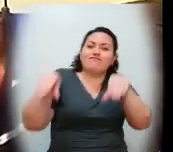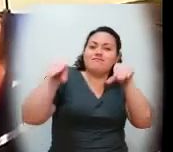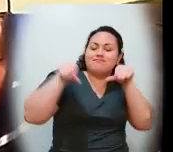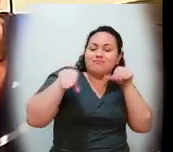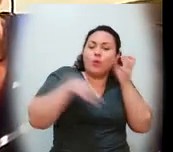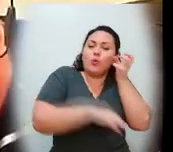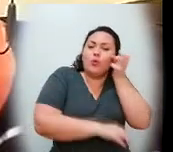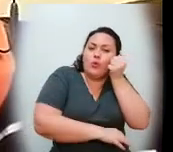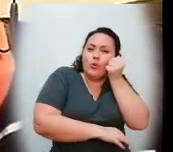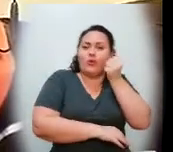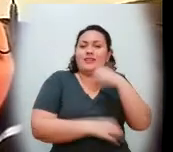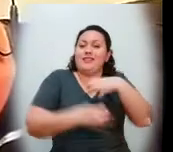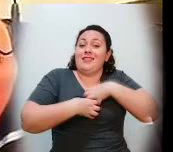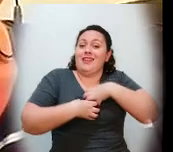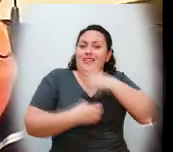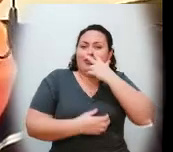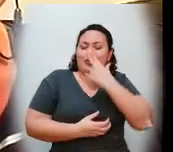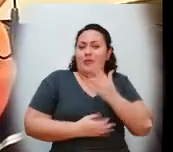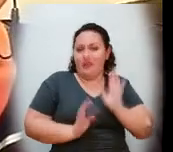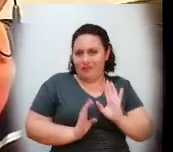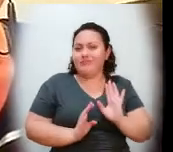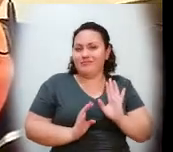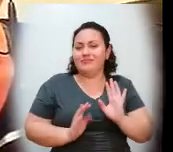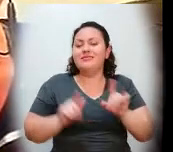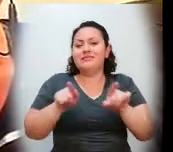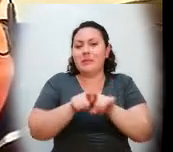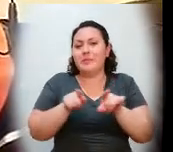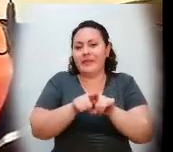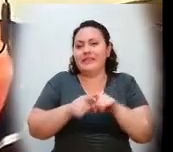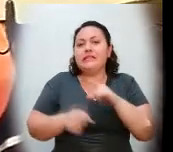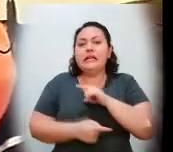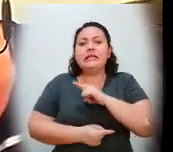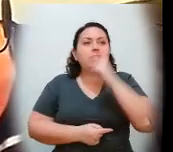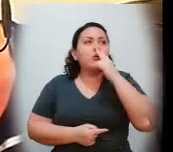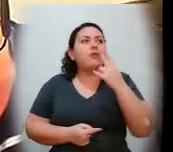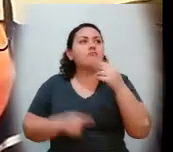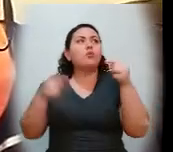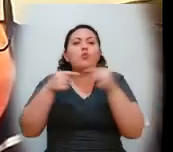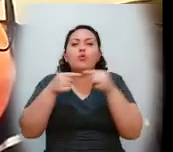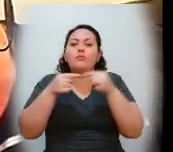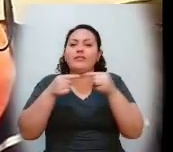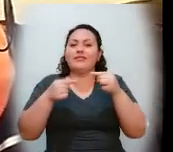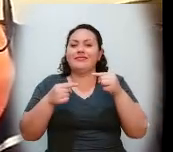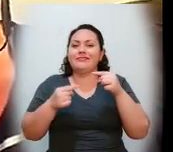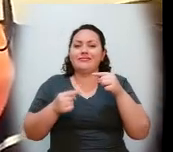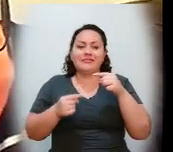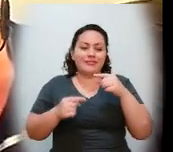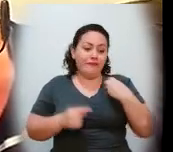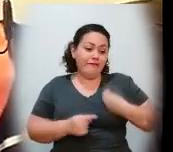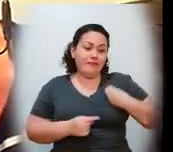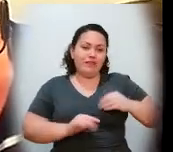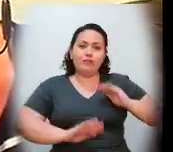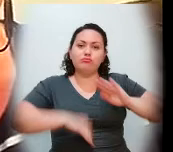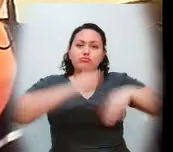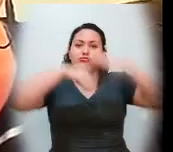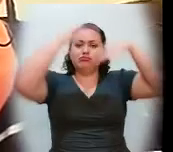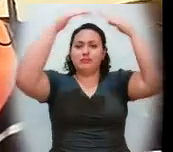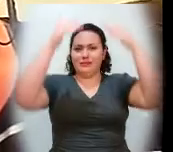mais quentinha, e aí vou ter essa sensação, assim, acho que isso tem a ver muito com as questões evolutivas,